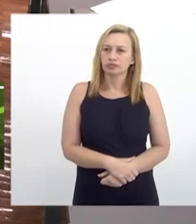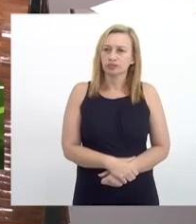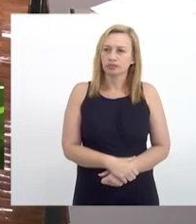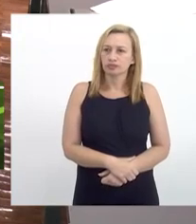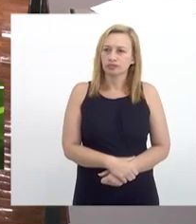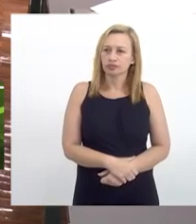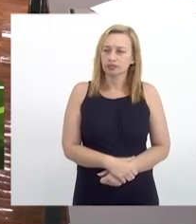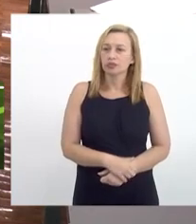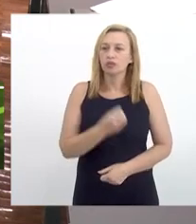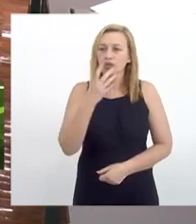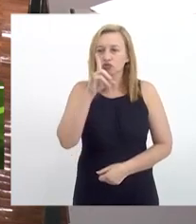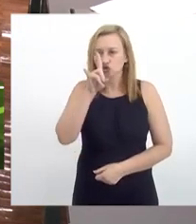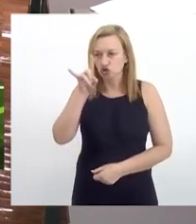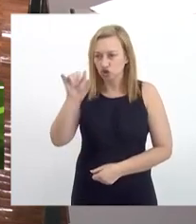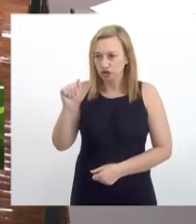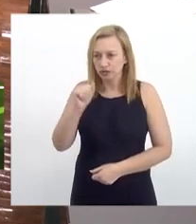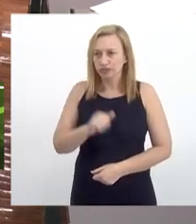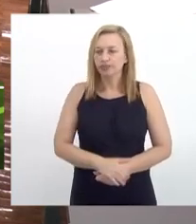Bom dia.